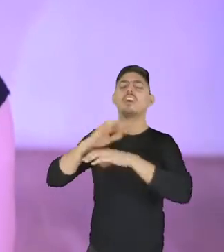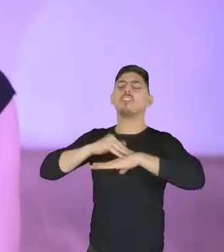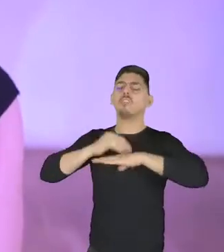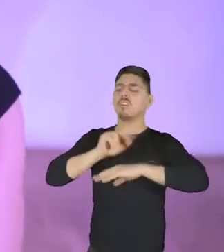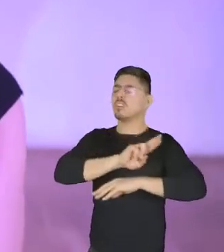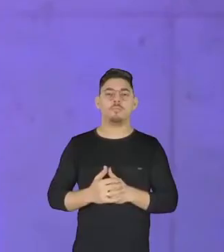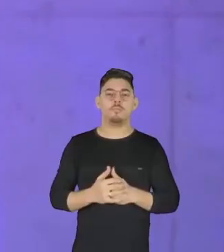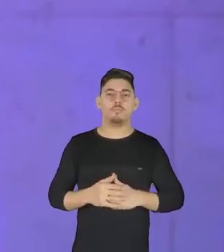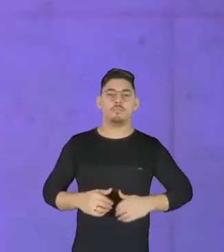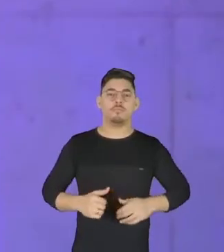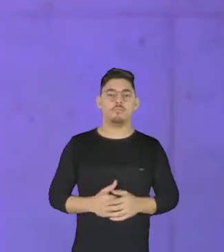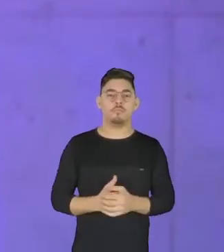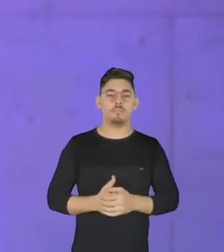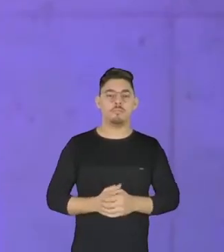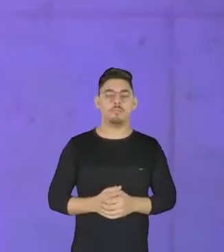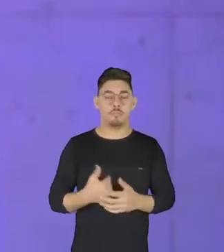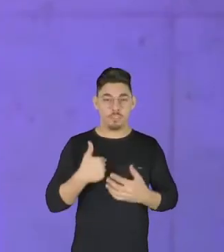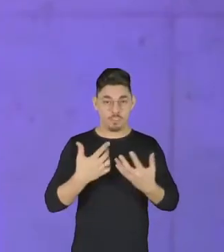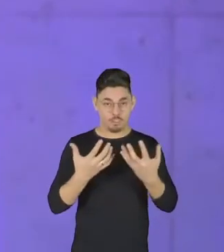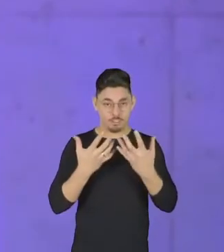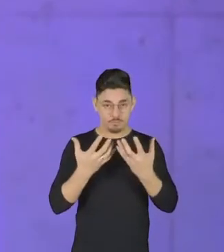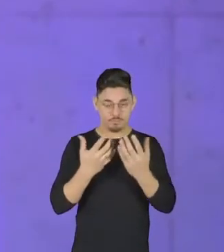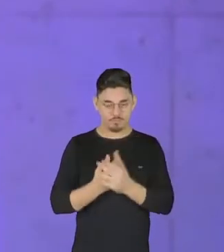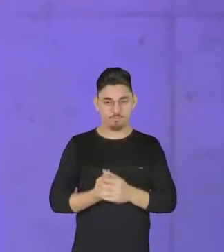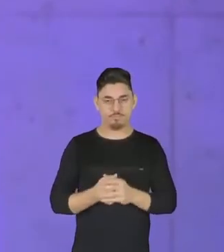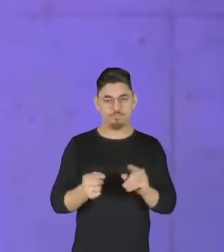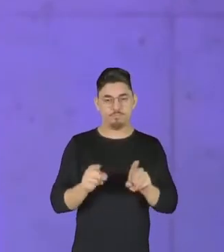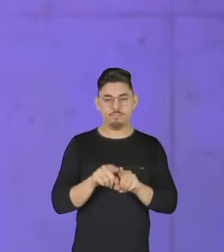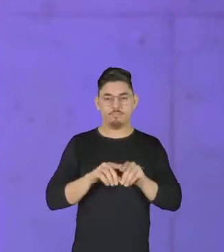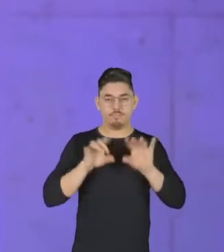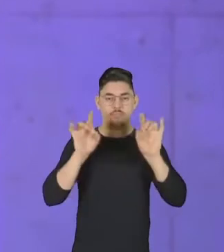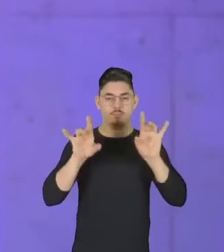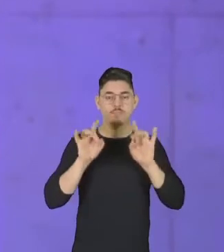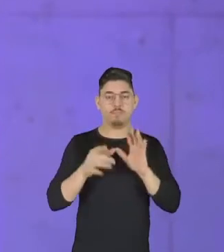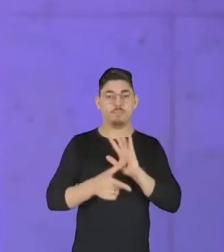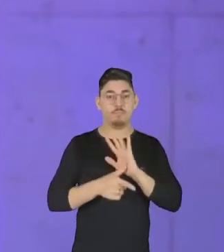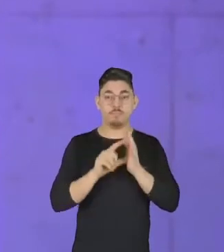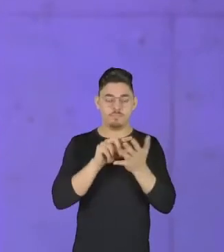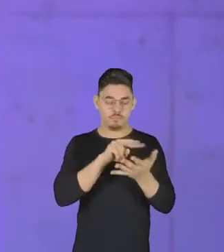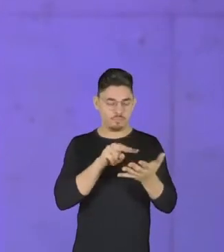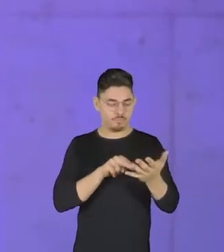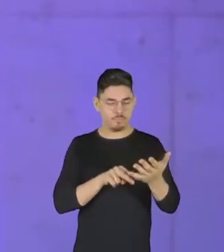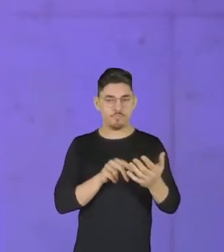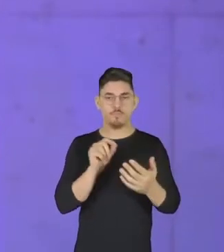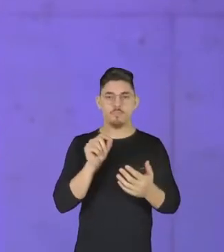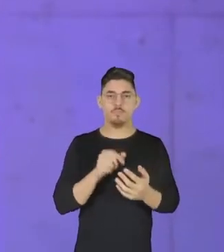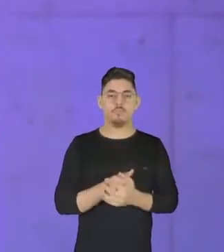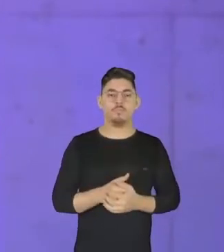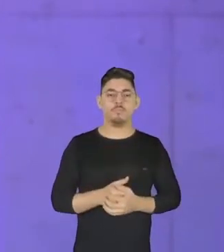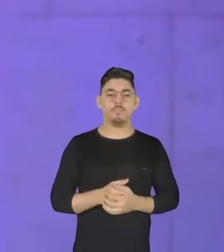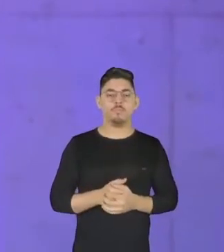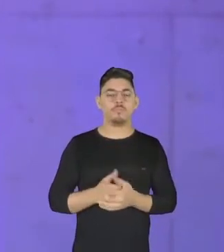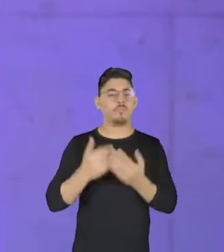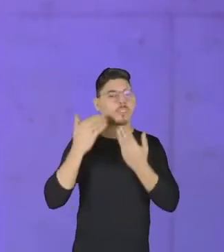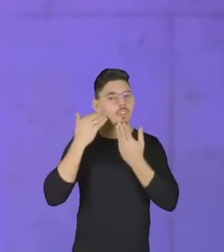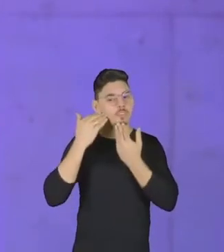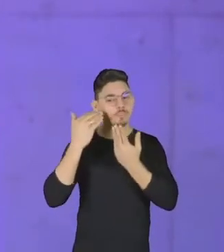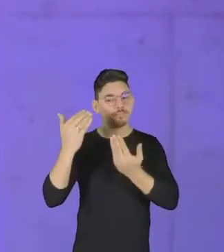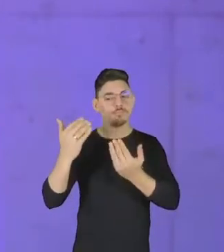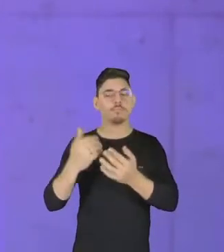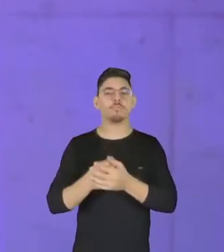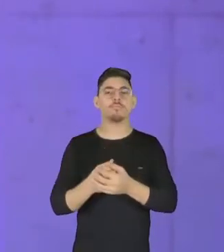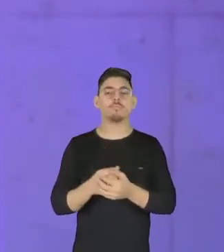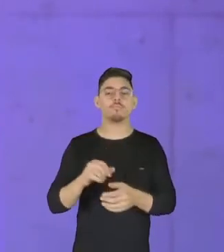de Jesus, amém. Eu quero de forma especial, antes de ler o texto da Palavra de Deus, agradecer os